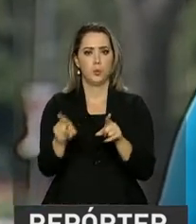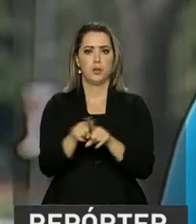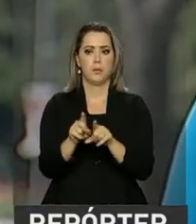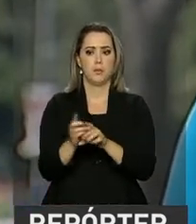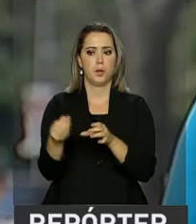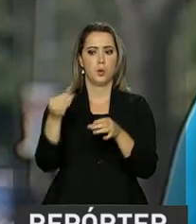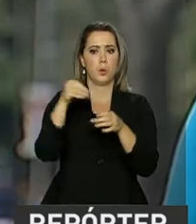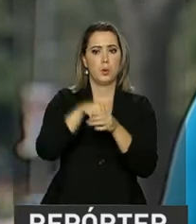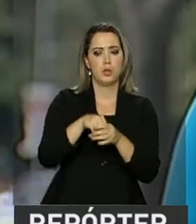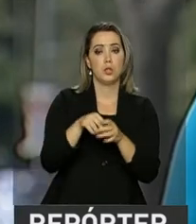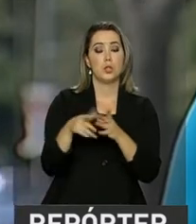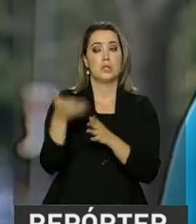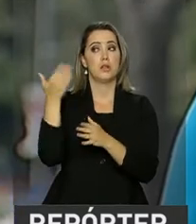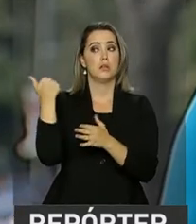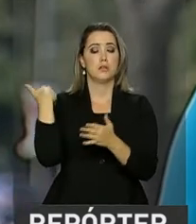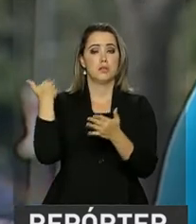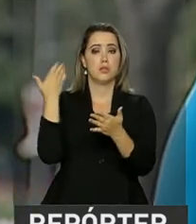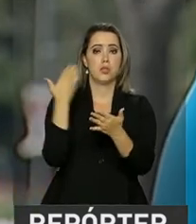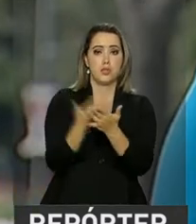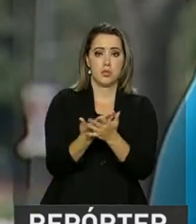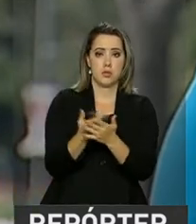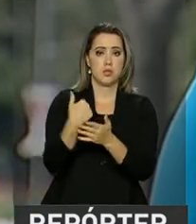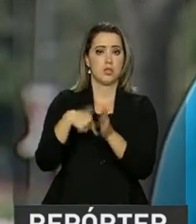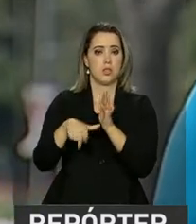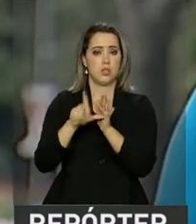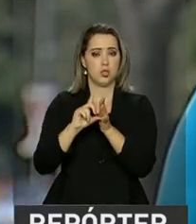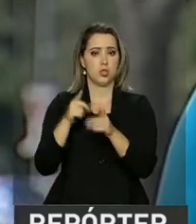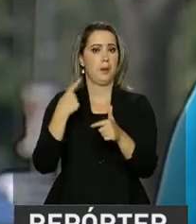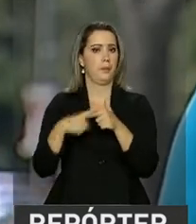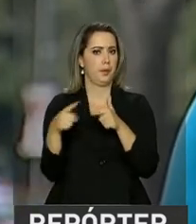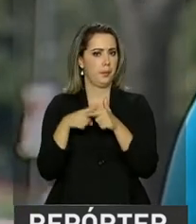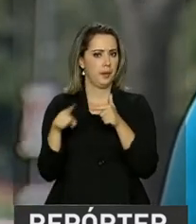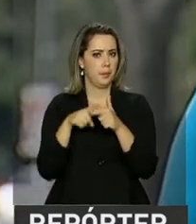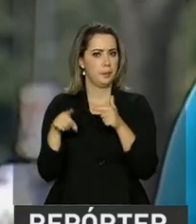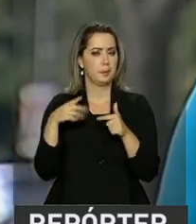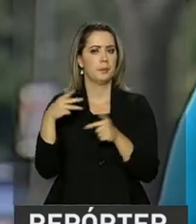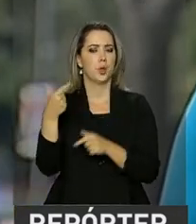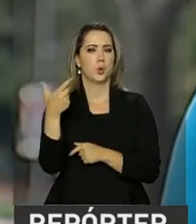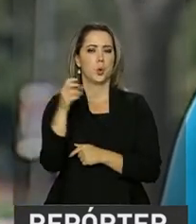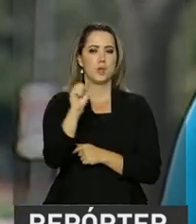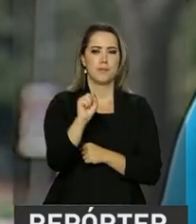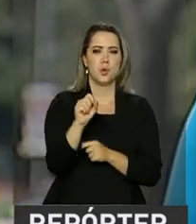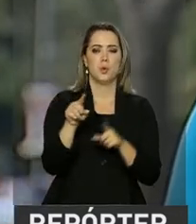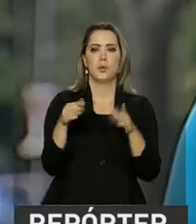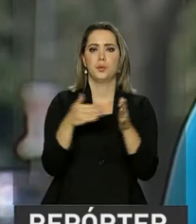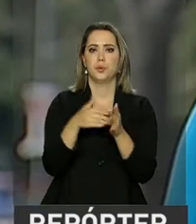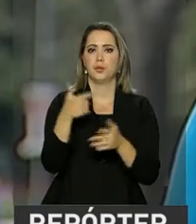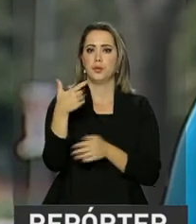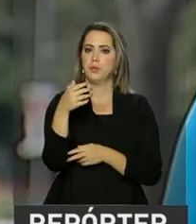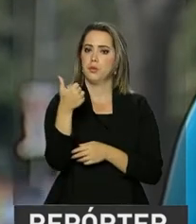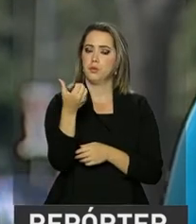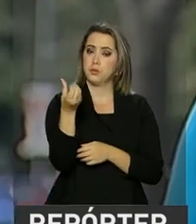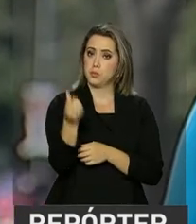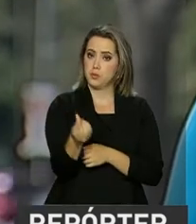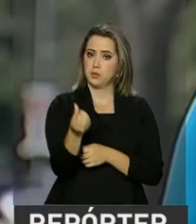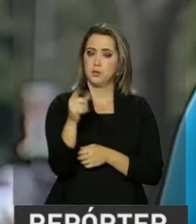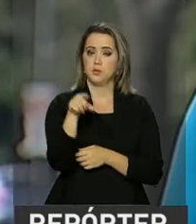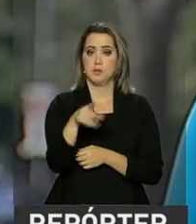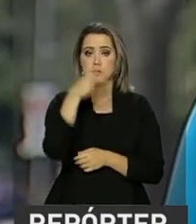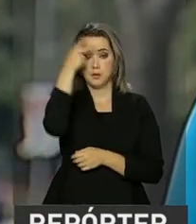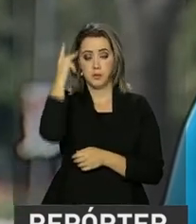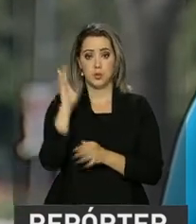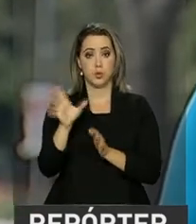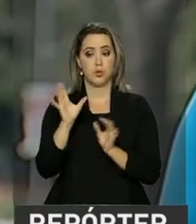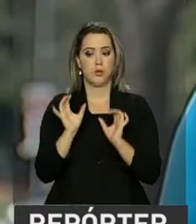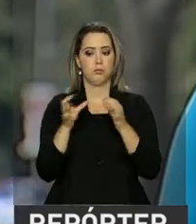restituições dos exercícios de 2008 a 2017 que deixarão a malha fina que estiver no primeiro